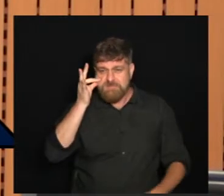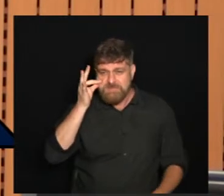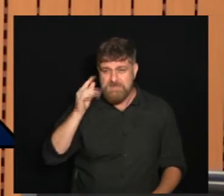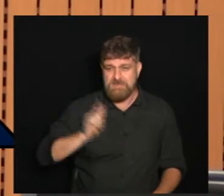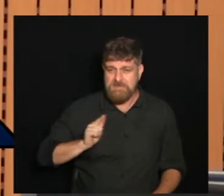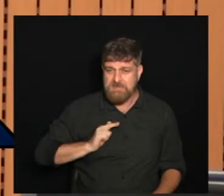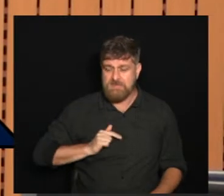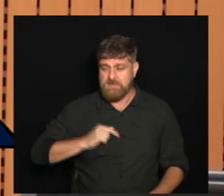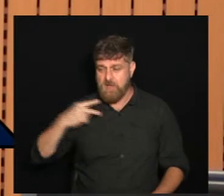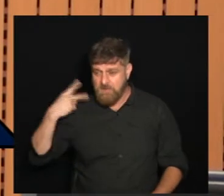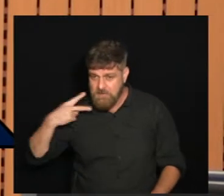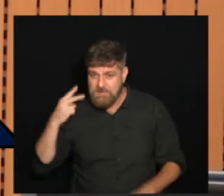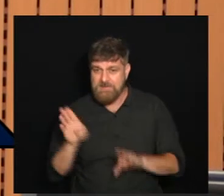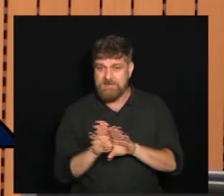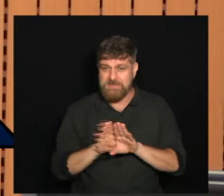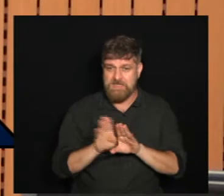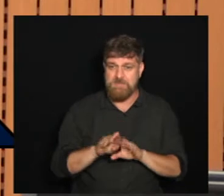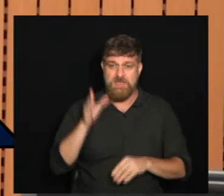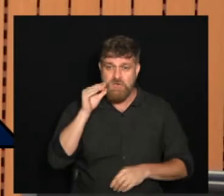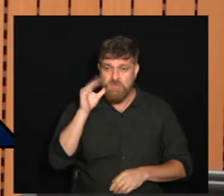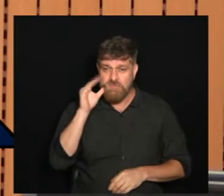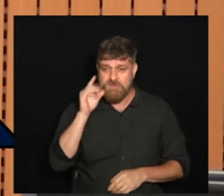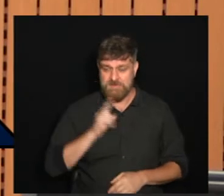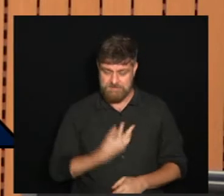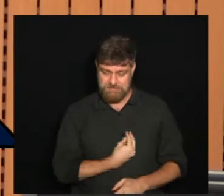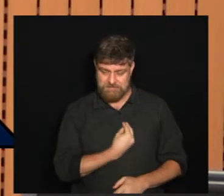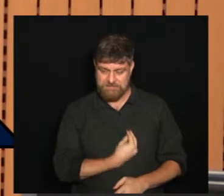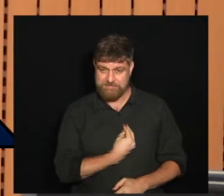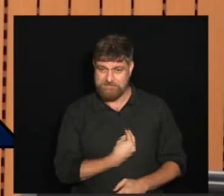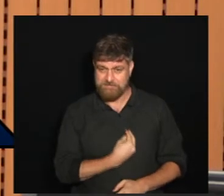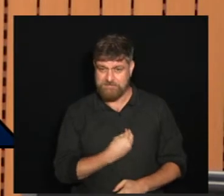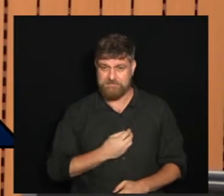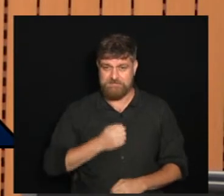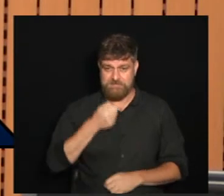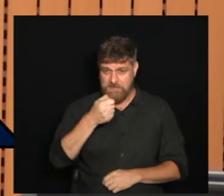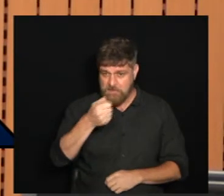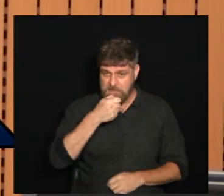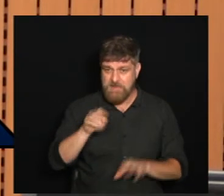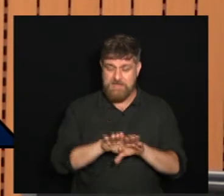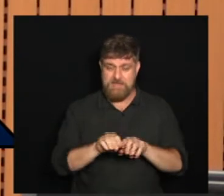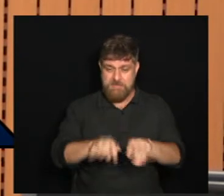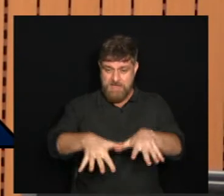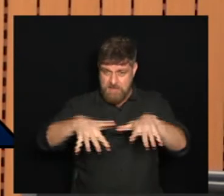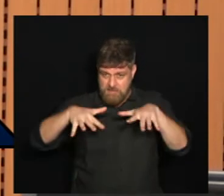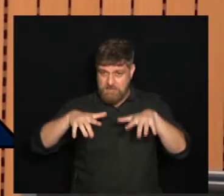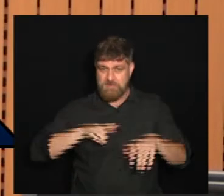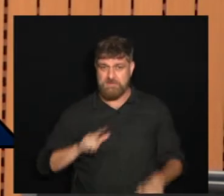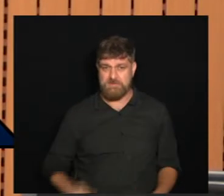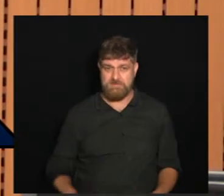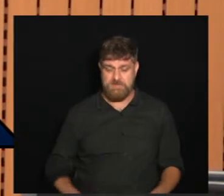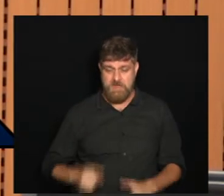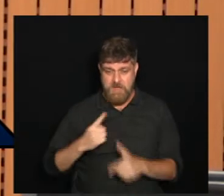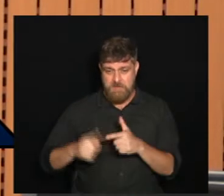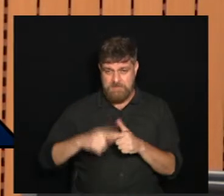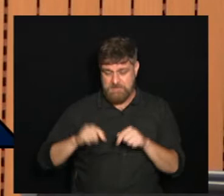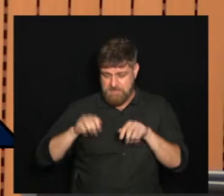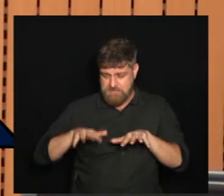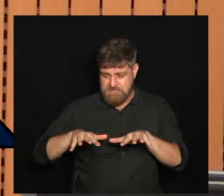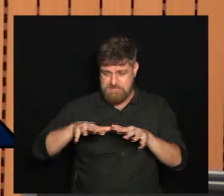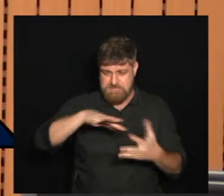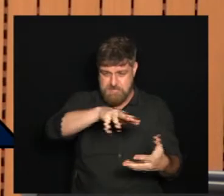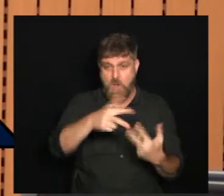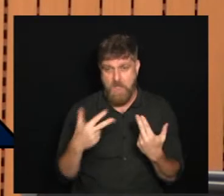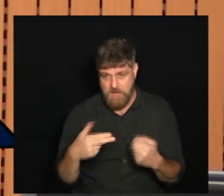tanto para os parlamentares quanto para os servidores, imprensa e público em geral, em situações de pandemia, como a do